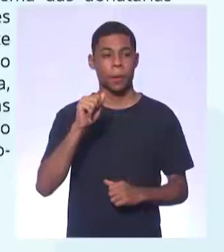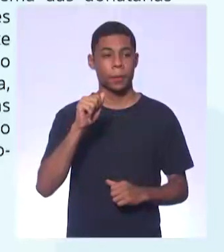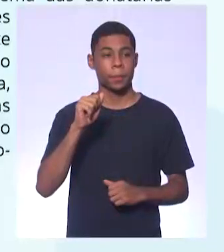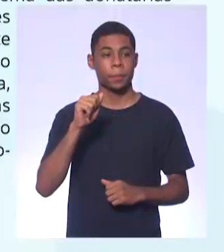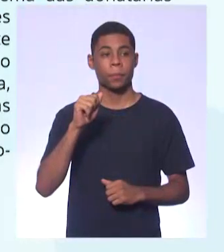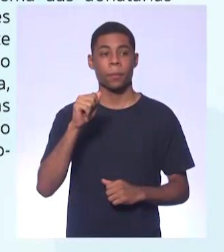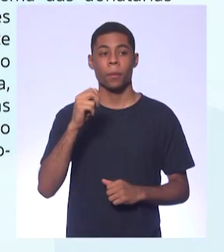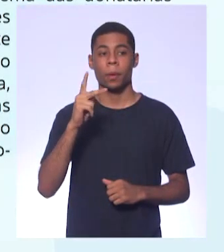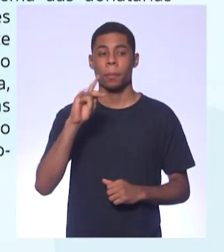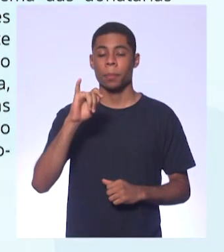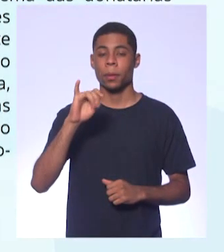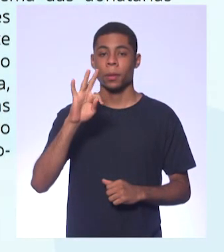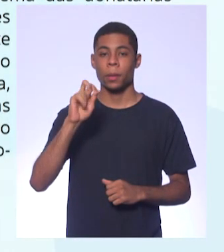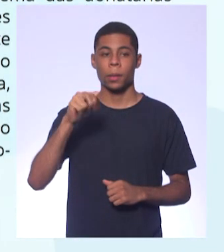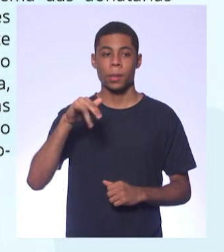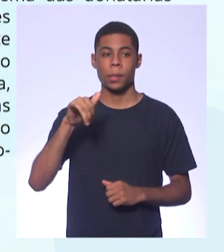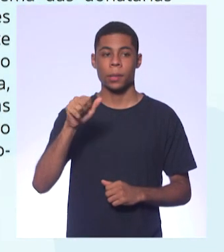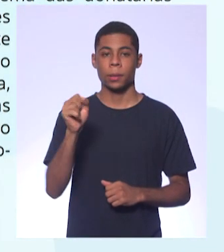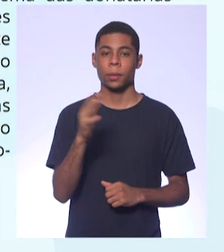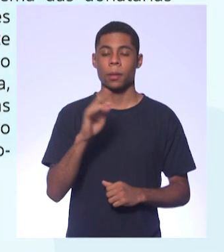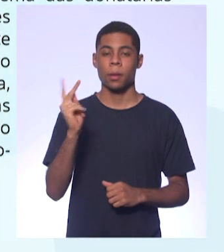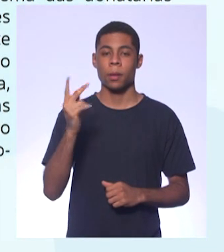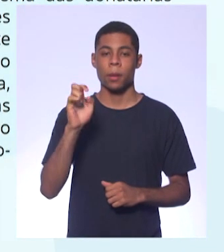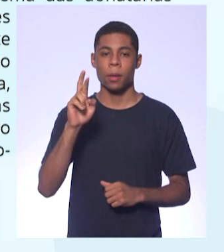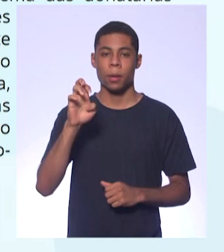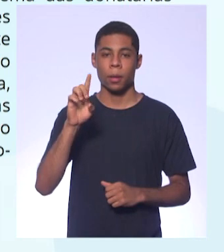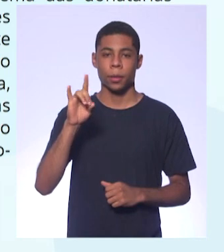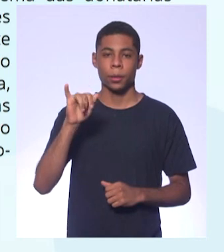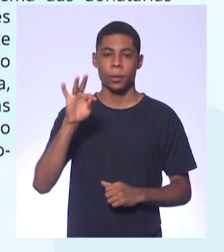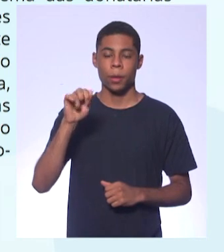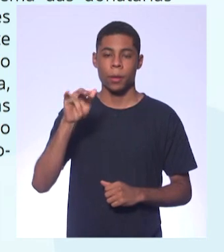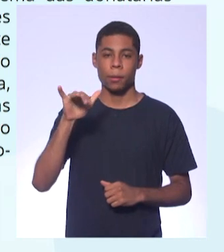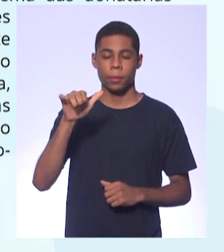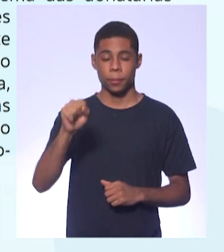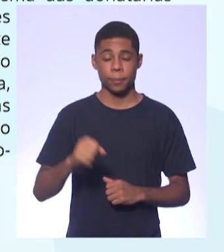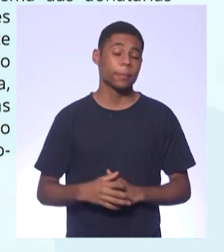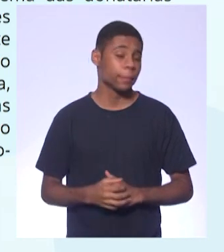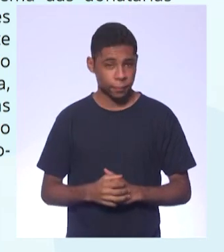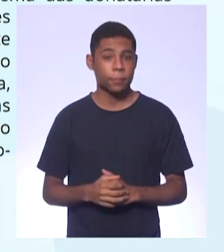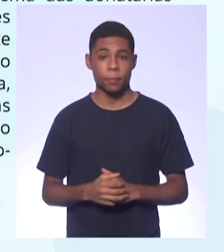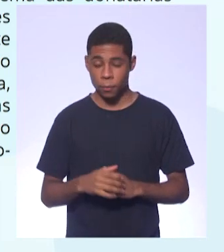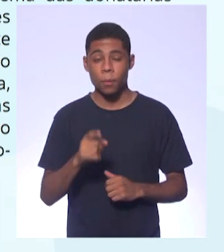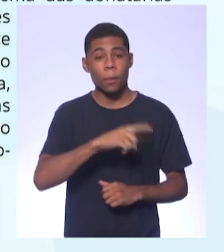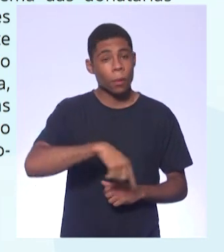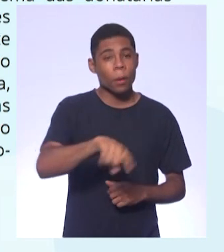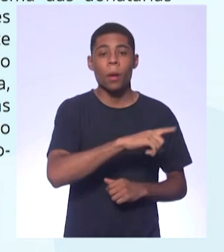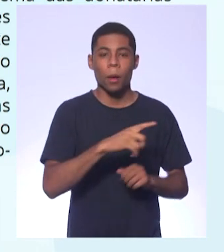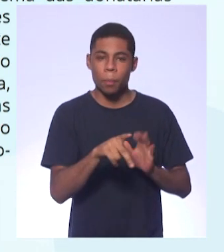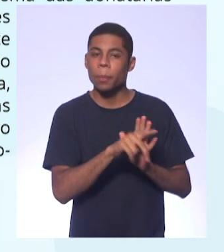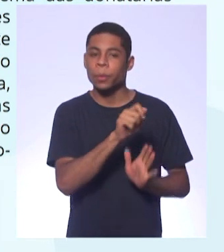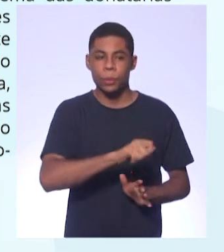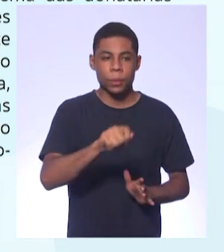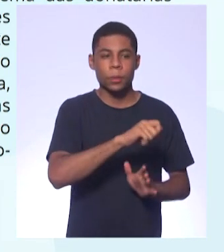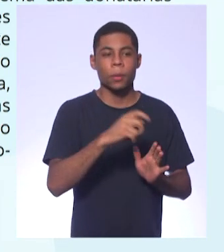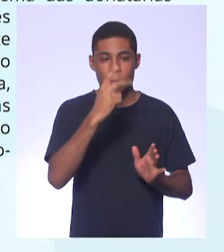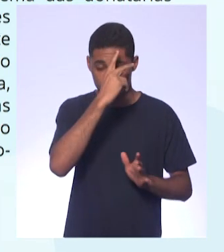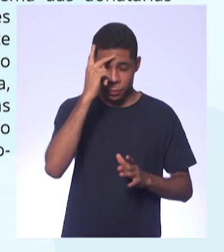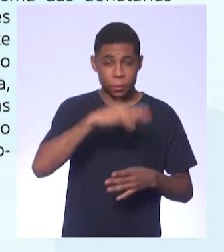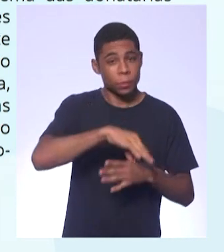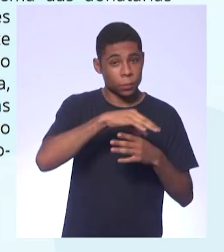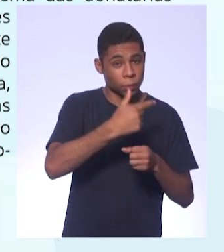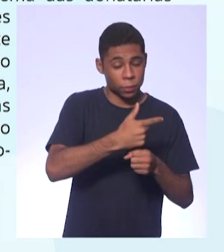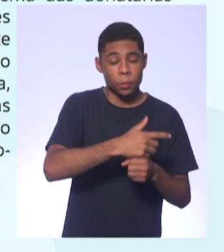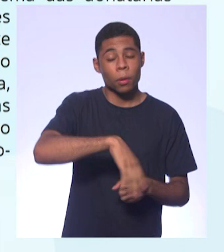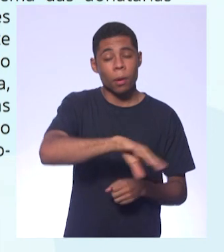olhadinha. Então vamos lá, a gente vai ver as capitanias hereditárias, né? Que foi uma associação para particulares à colonização do